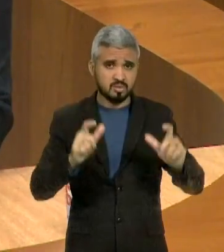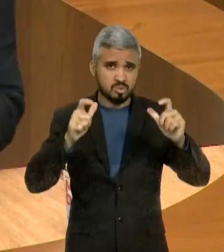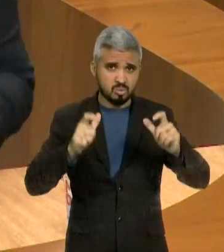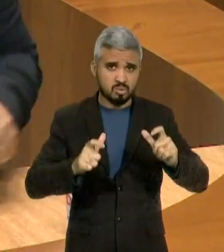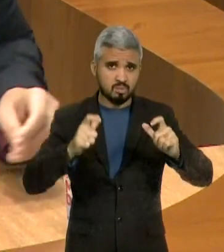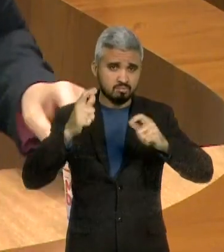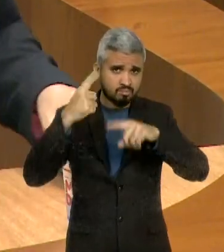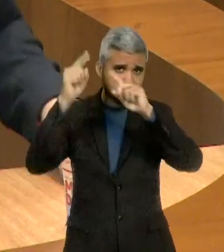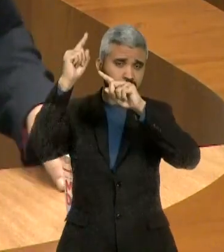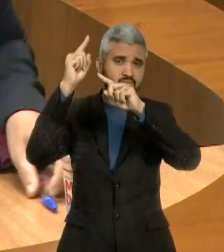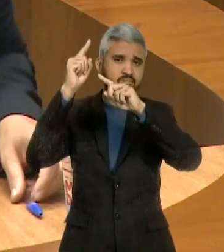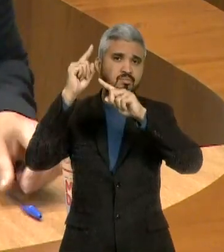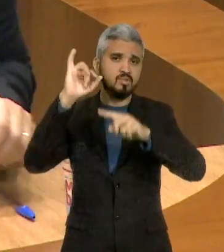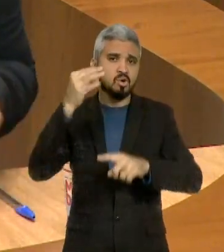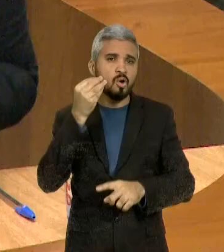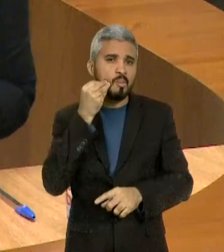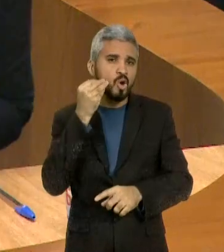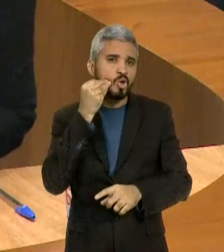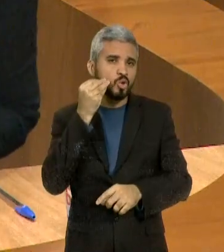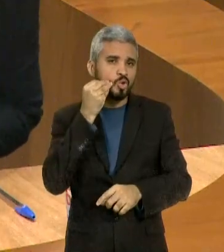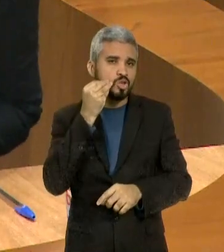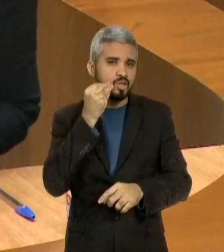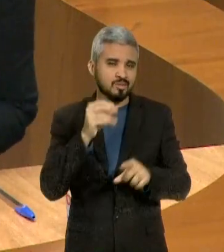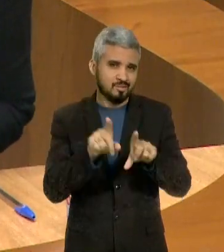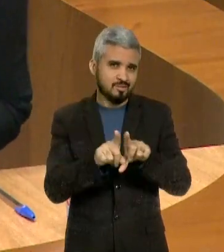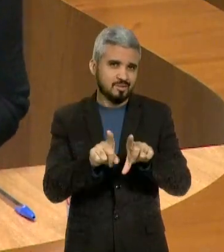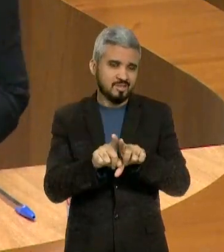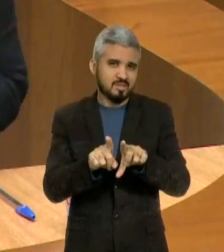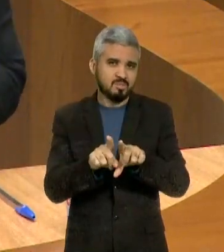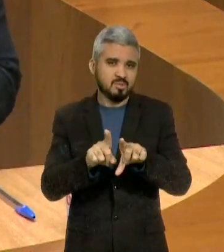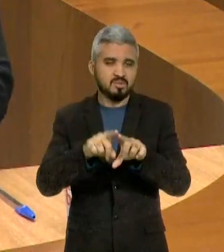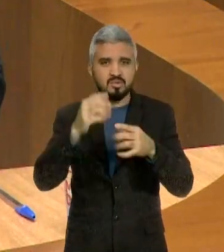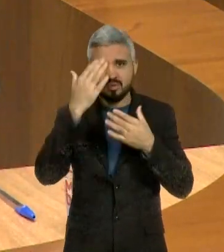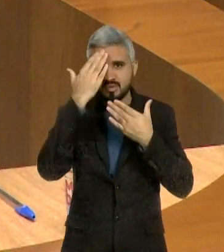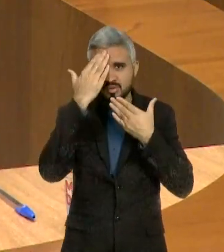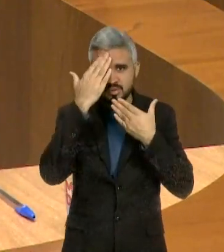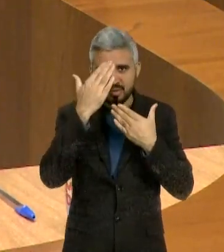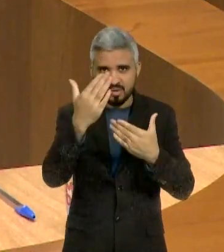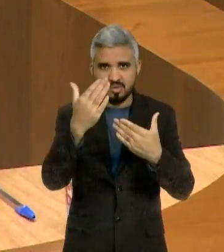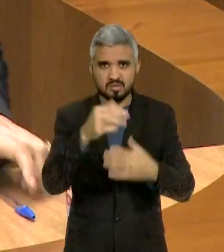oportunidade para todos. E assim, eu agradeço, nosso presidente.